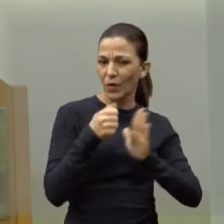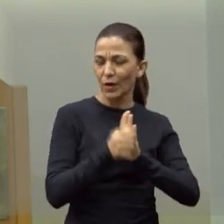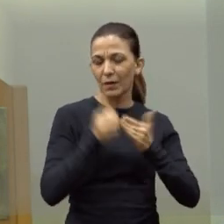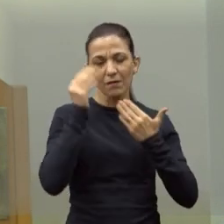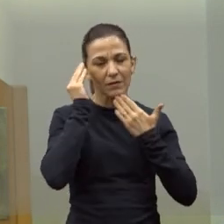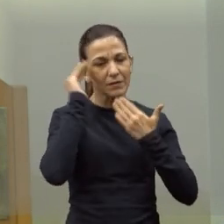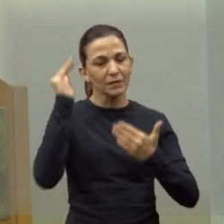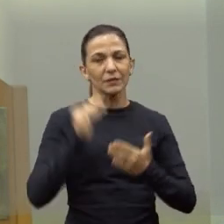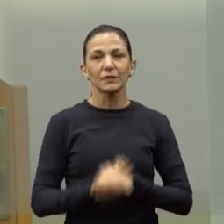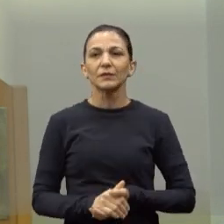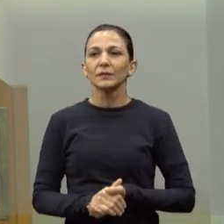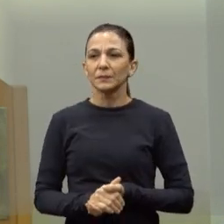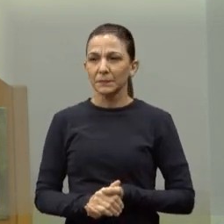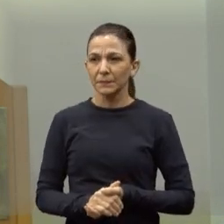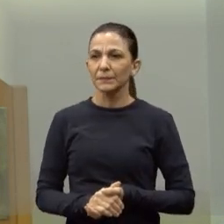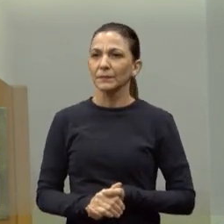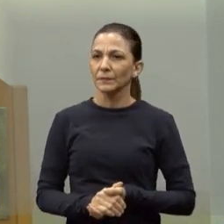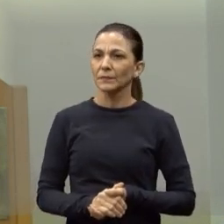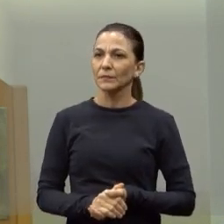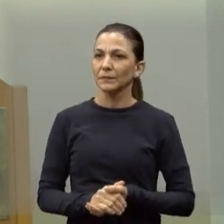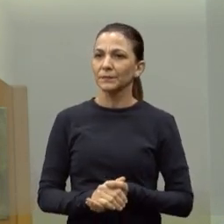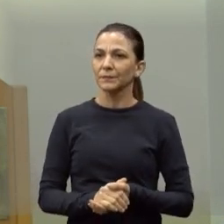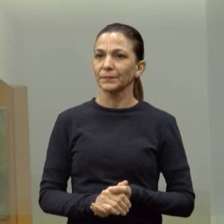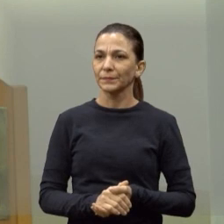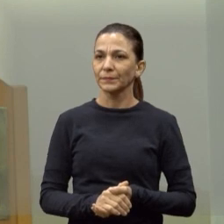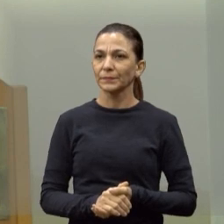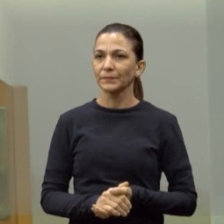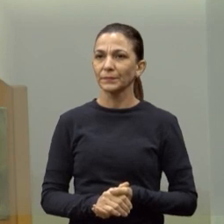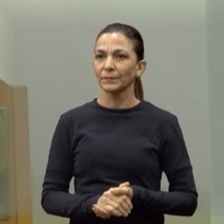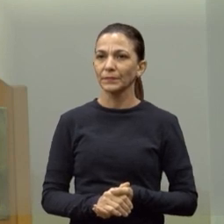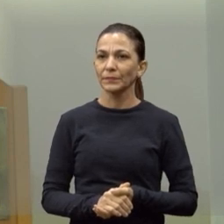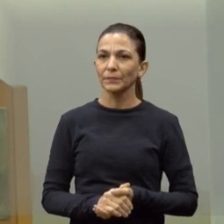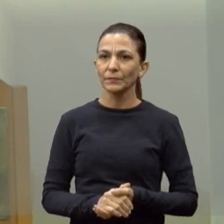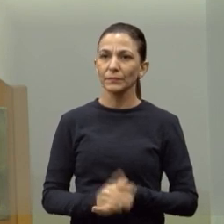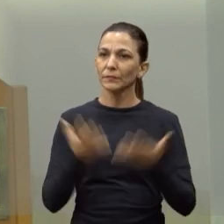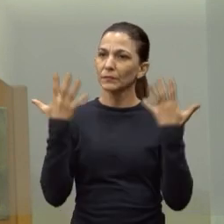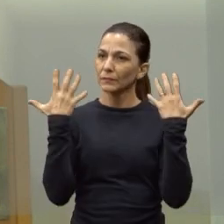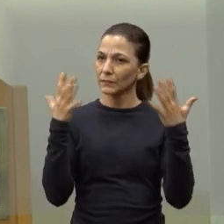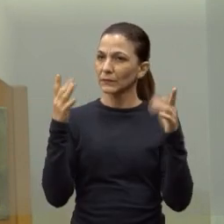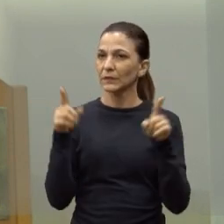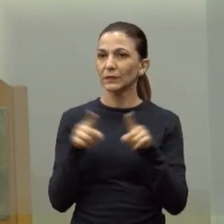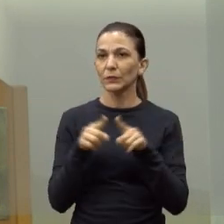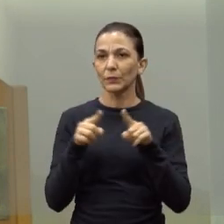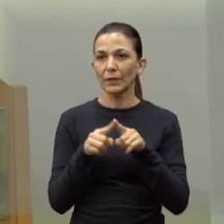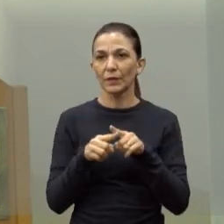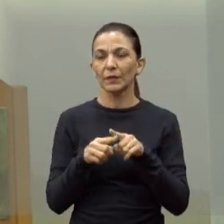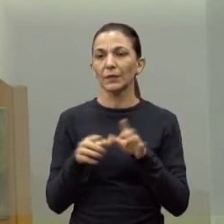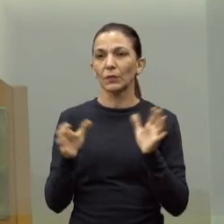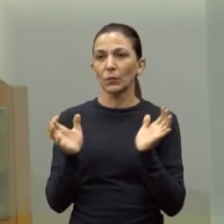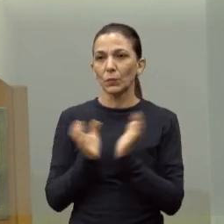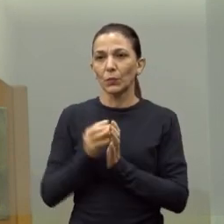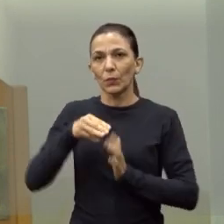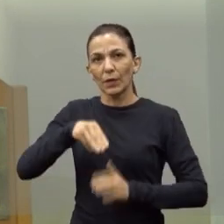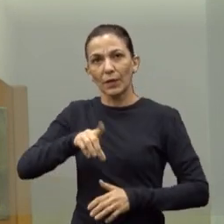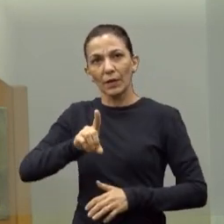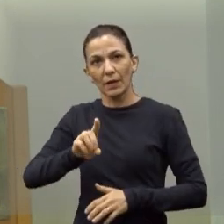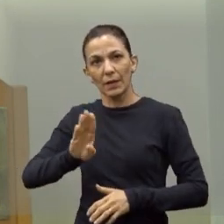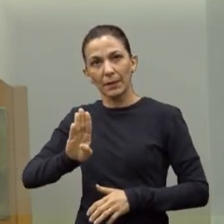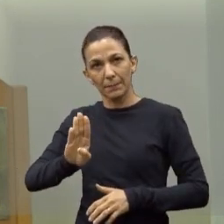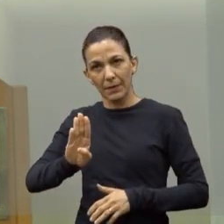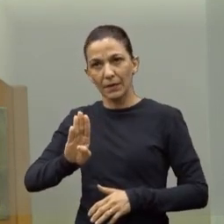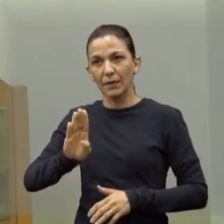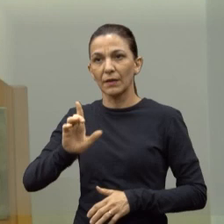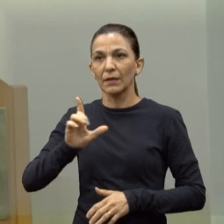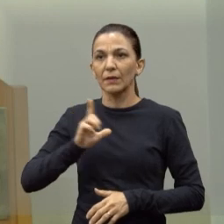obrigado e falar também parabenizar o pessoal do MDB né que concorreu a